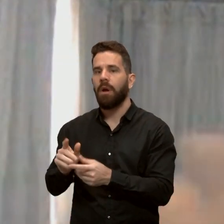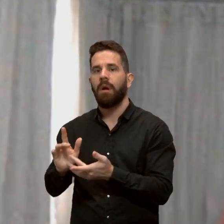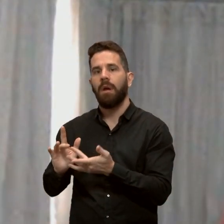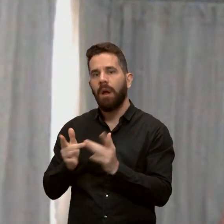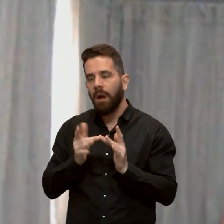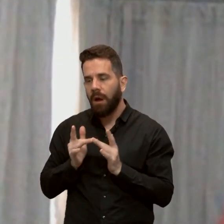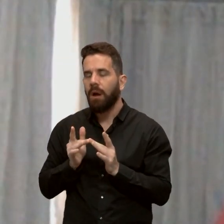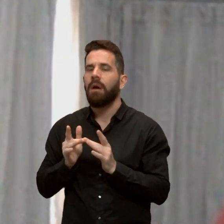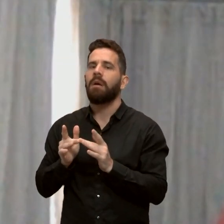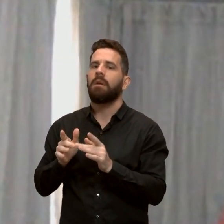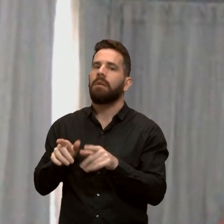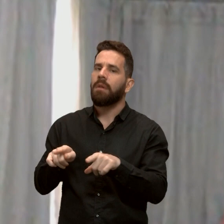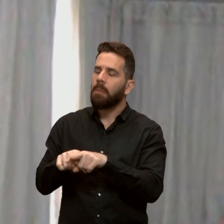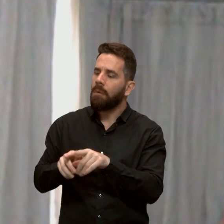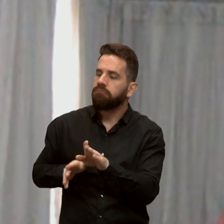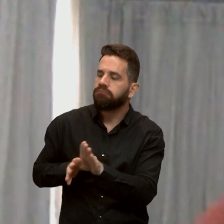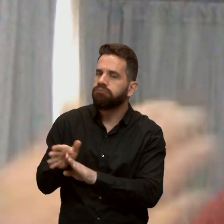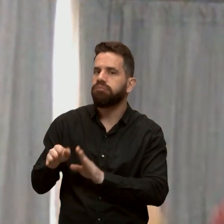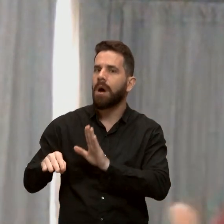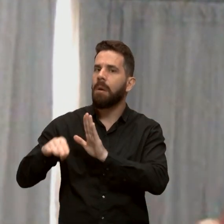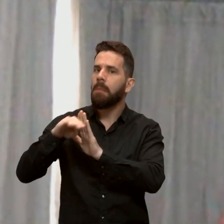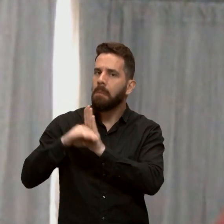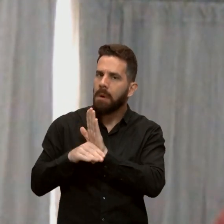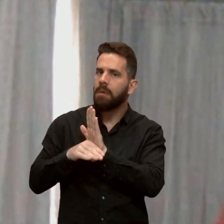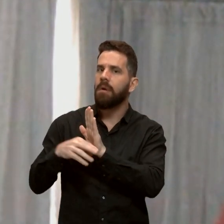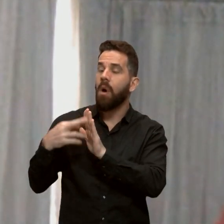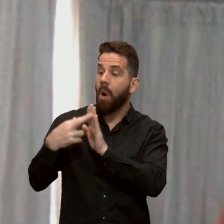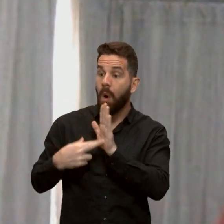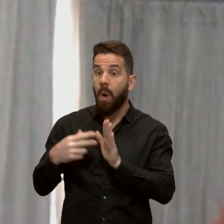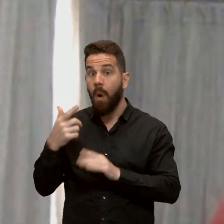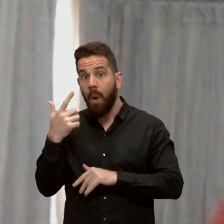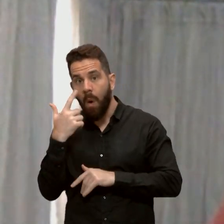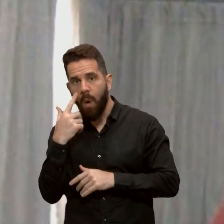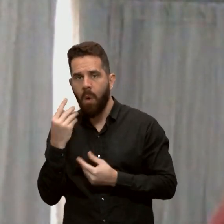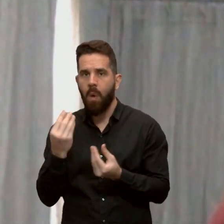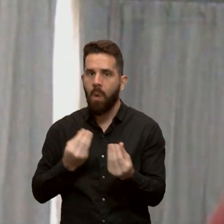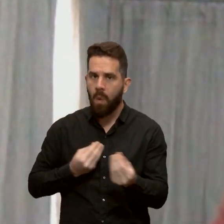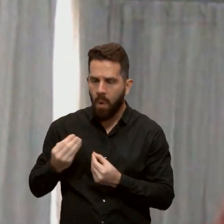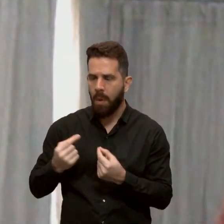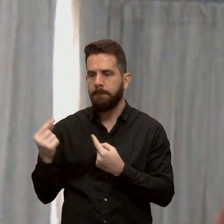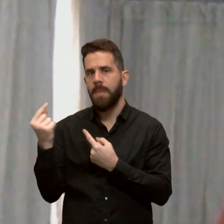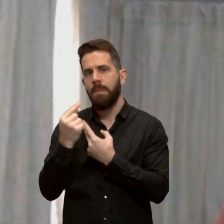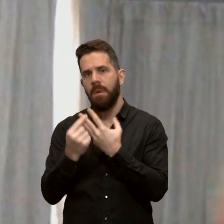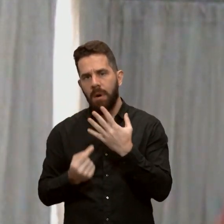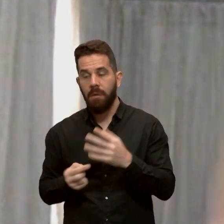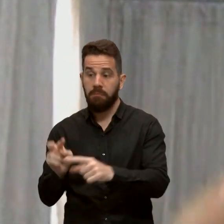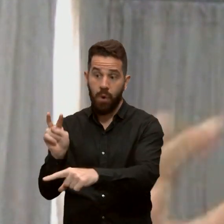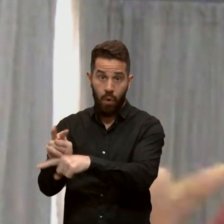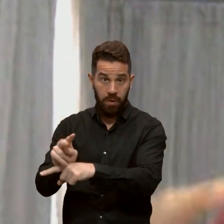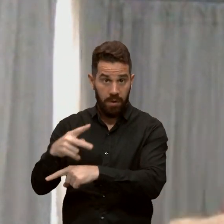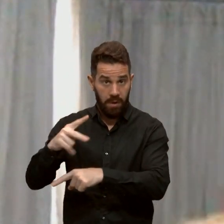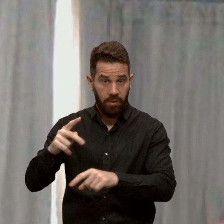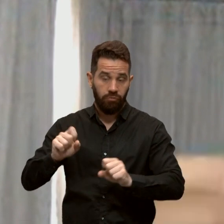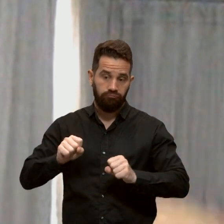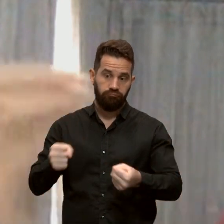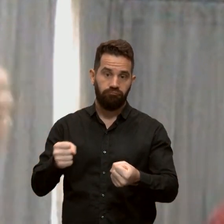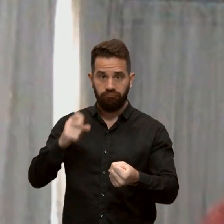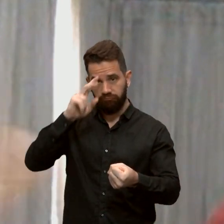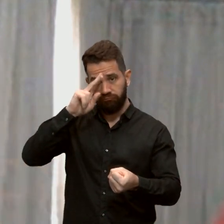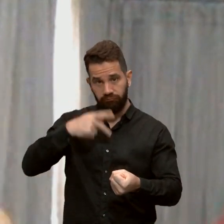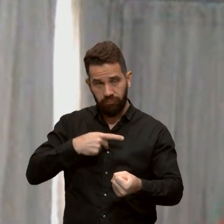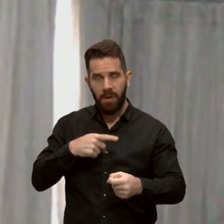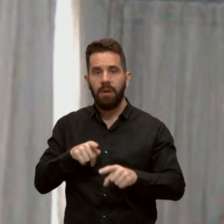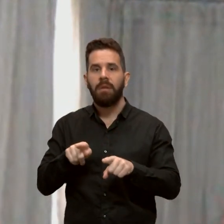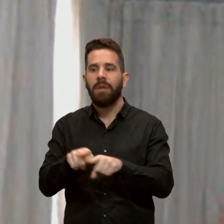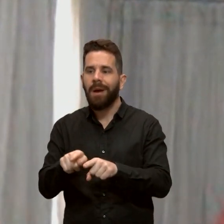instruções no sentido de que eles consigam não só proteger a si mesmos, como proteger uns